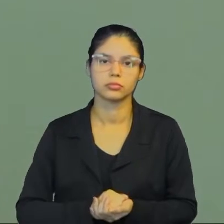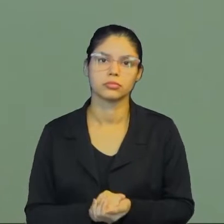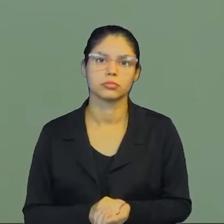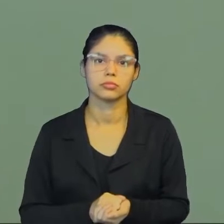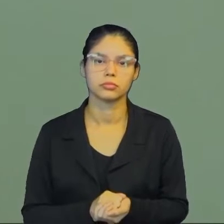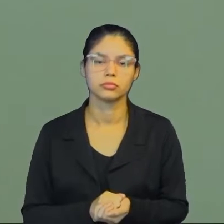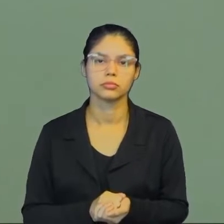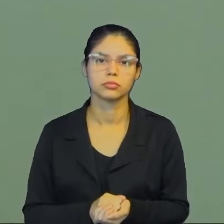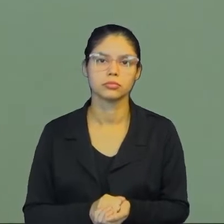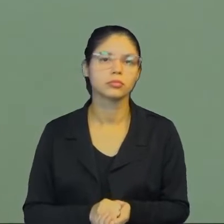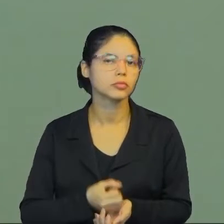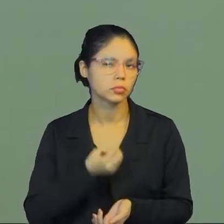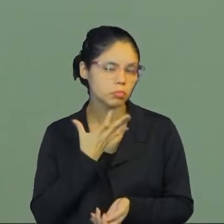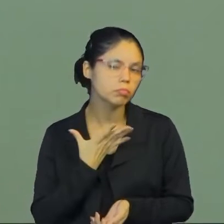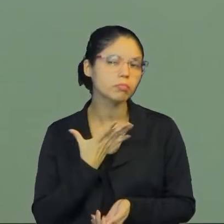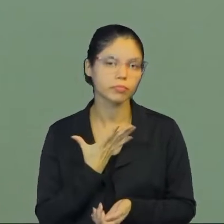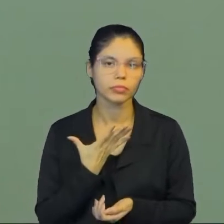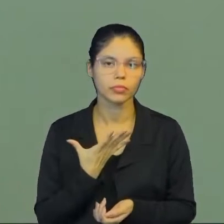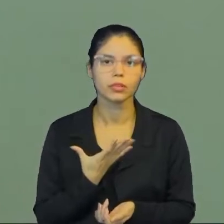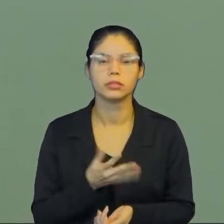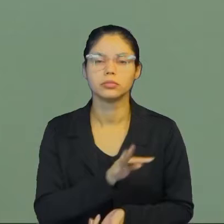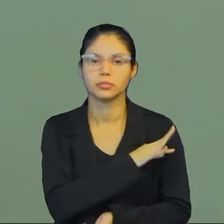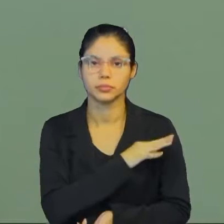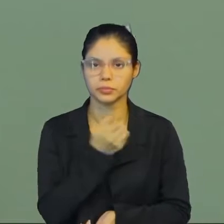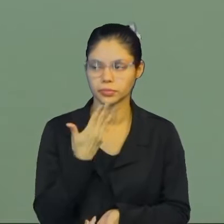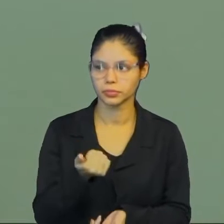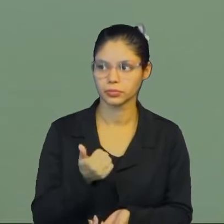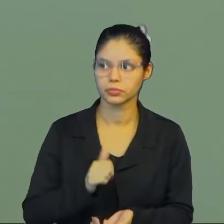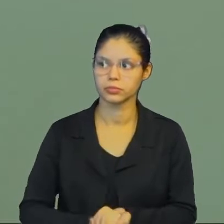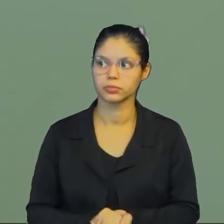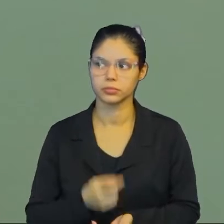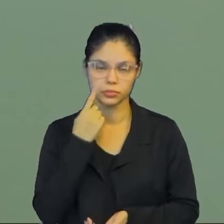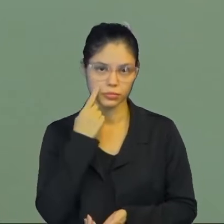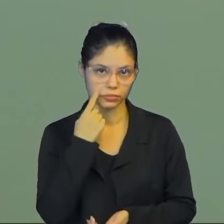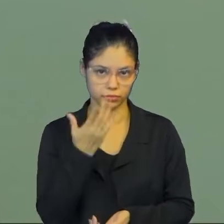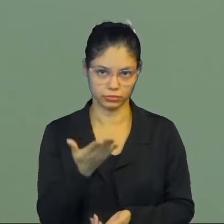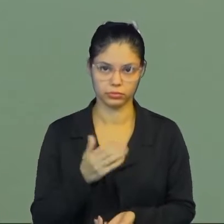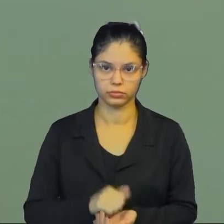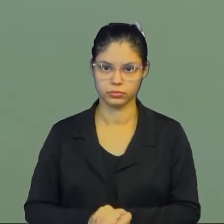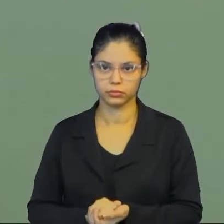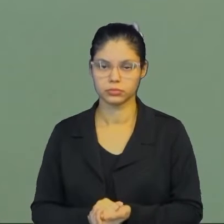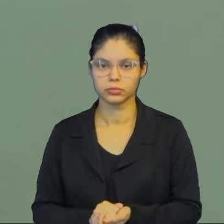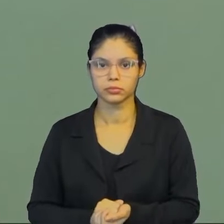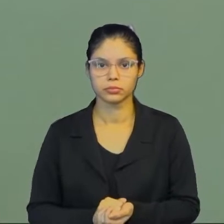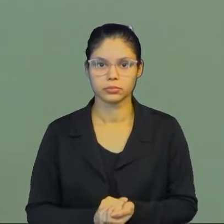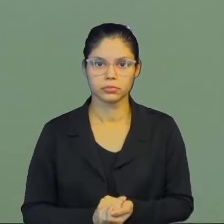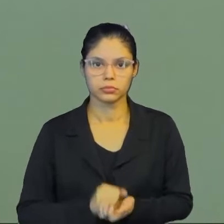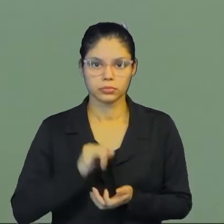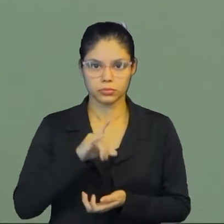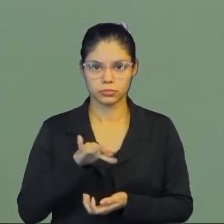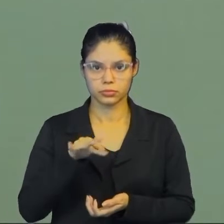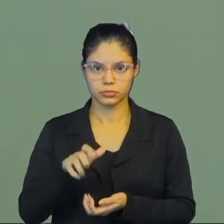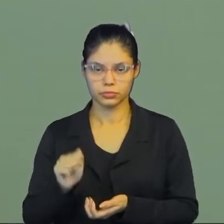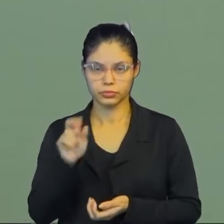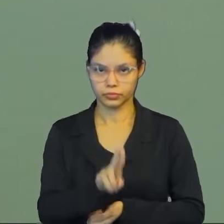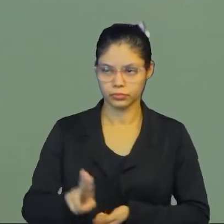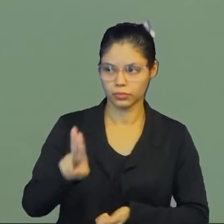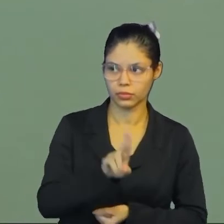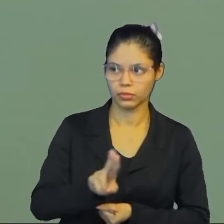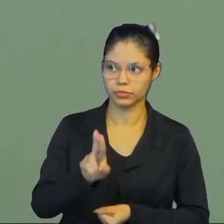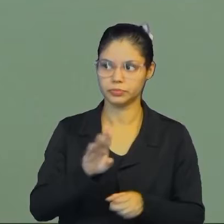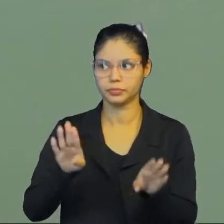ficar expert nessa técnica, tá? Então, olha só, modelagem plana, né,